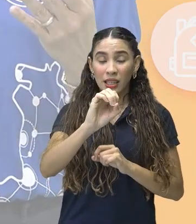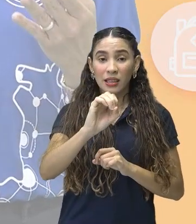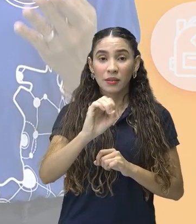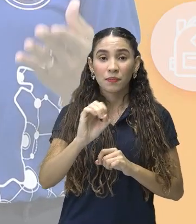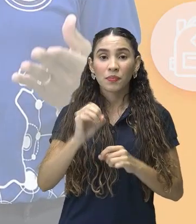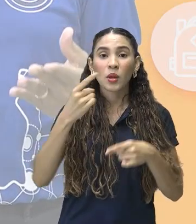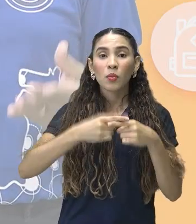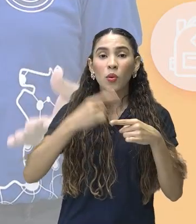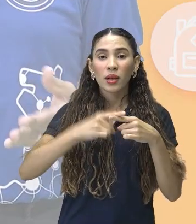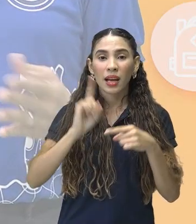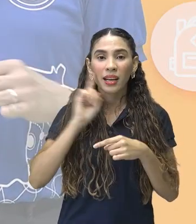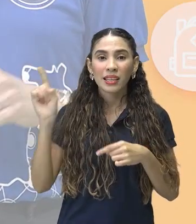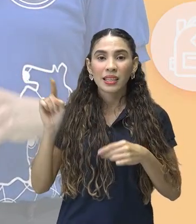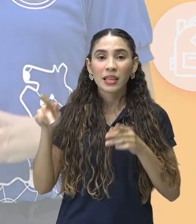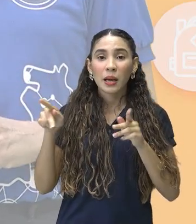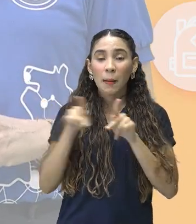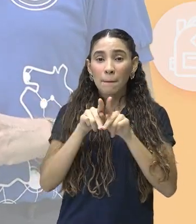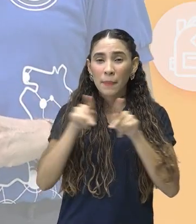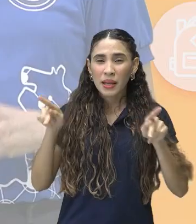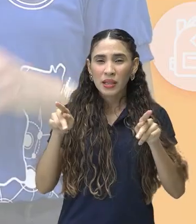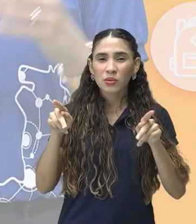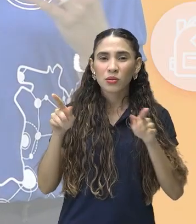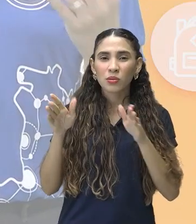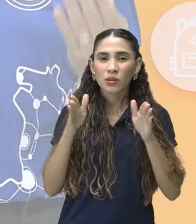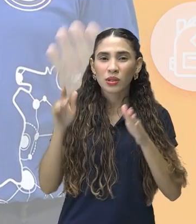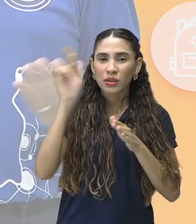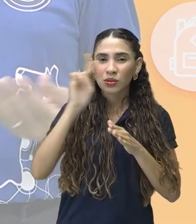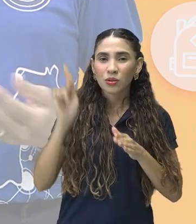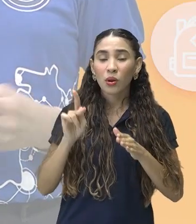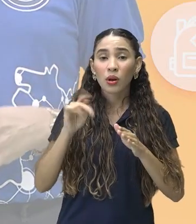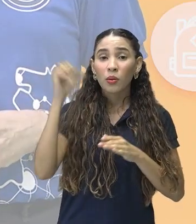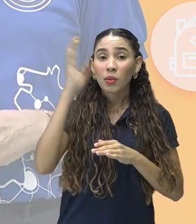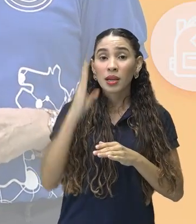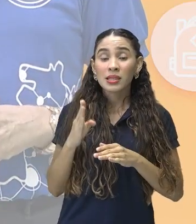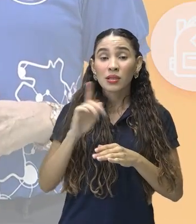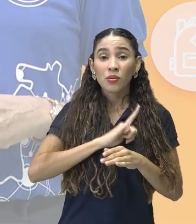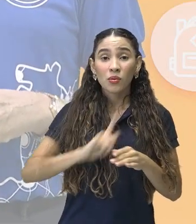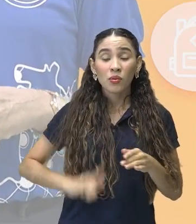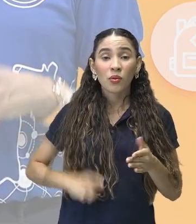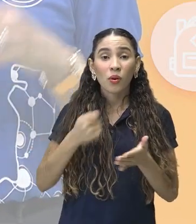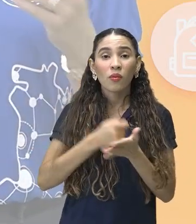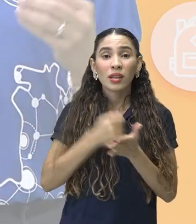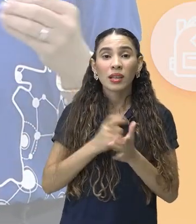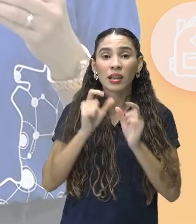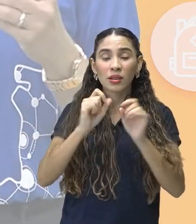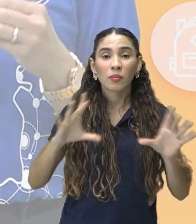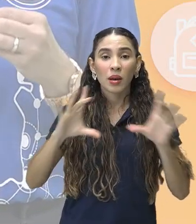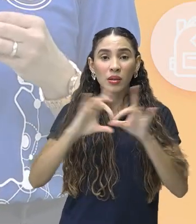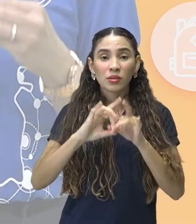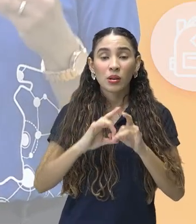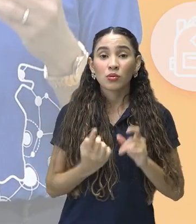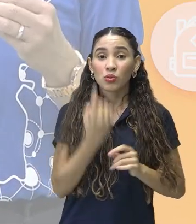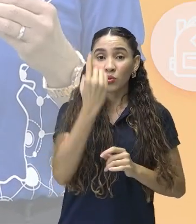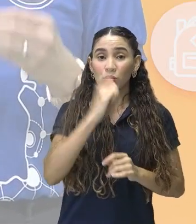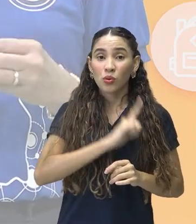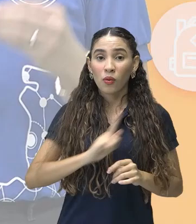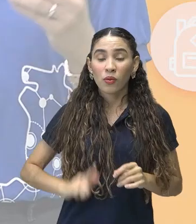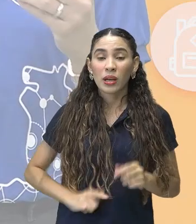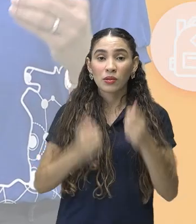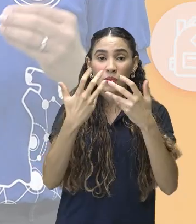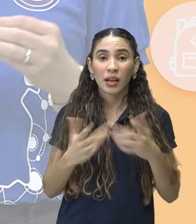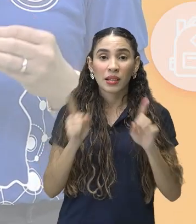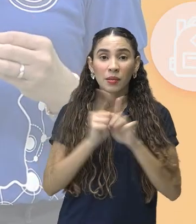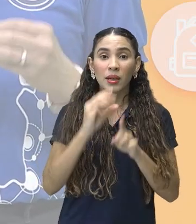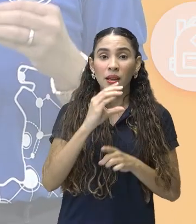É porque neste período da nossa história, o Brasil era governado por uma junção de um governo, como diz aí,